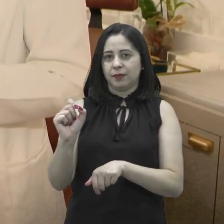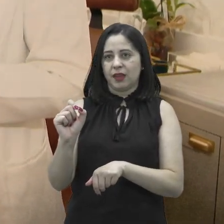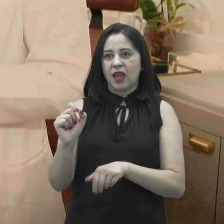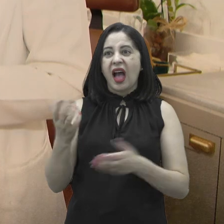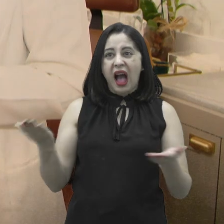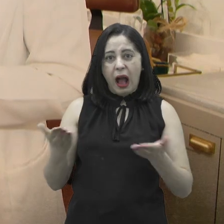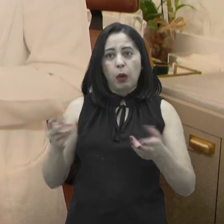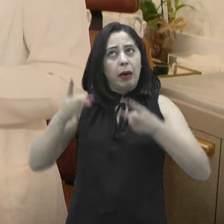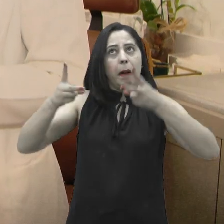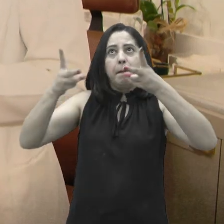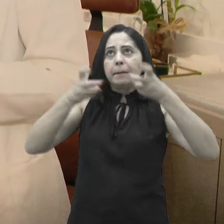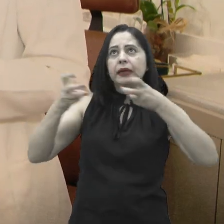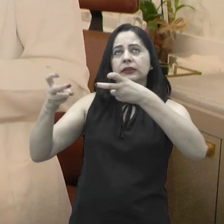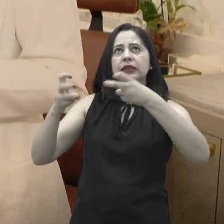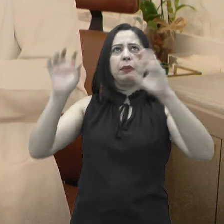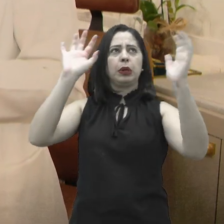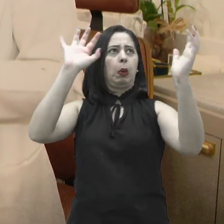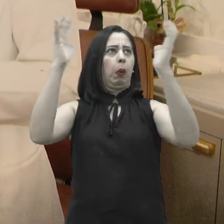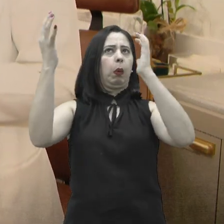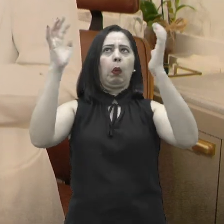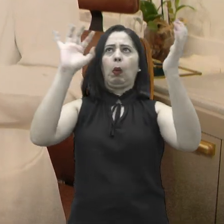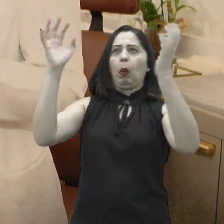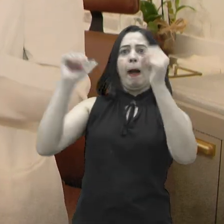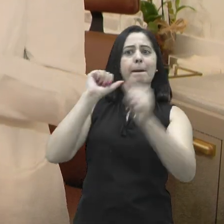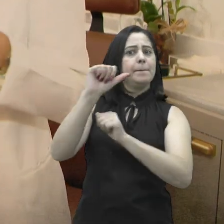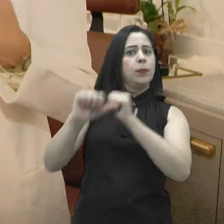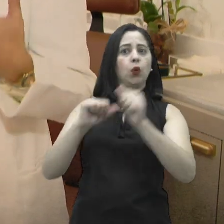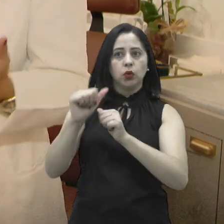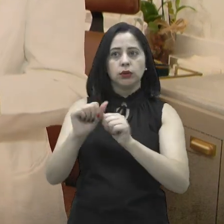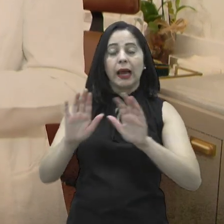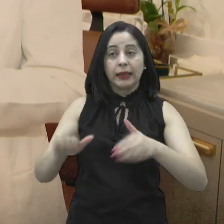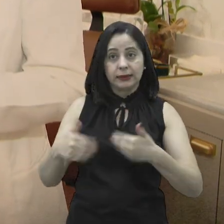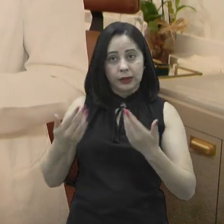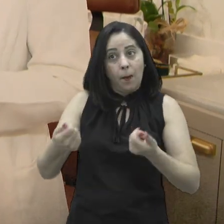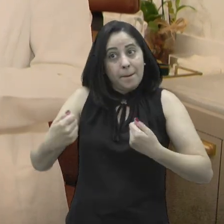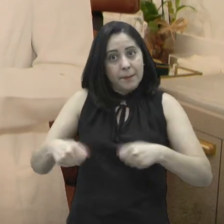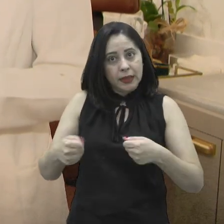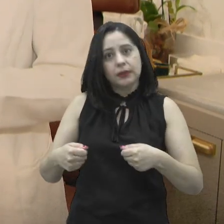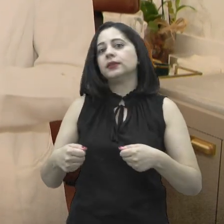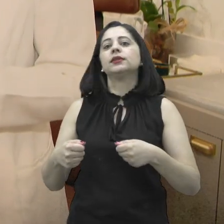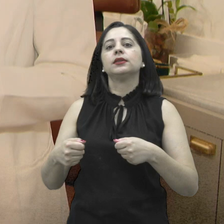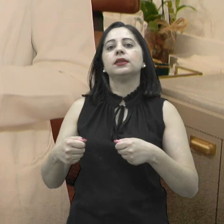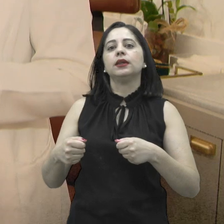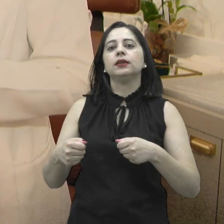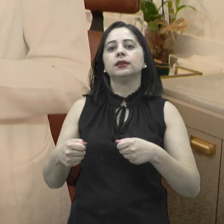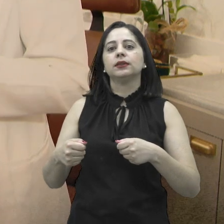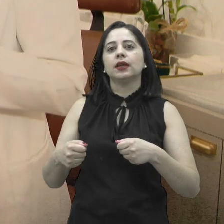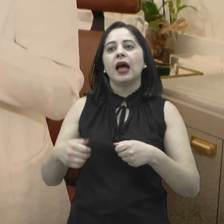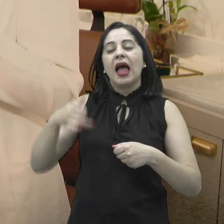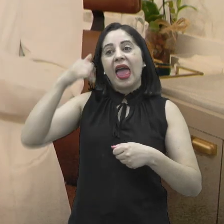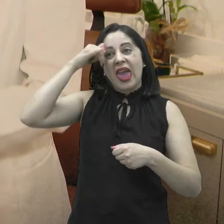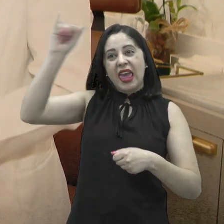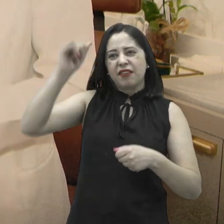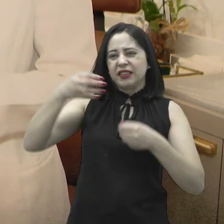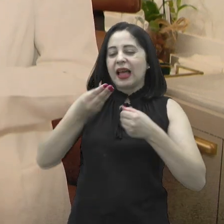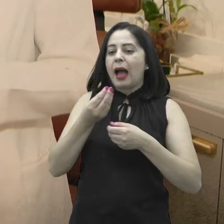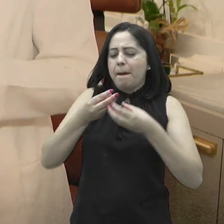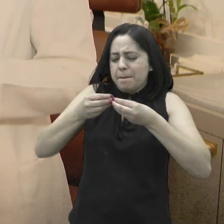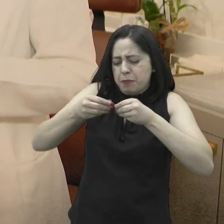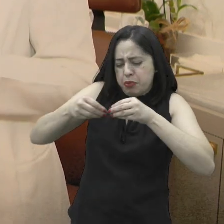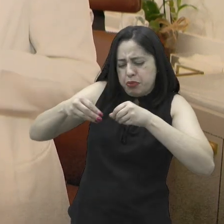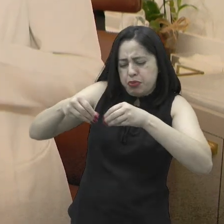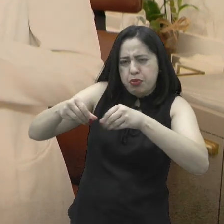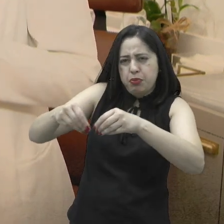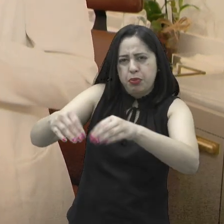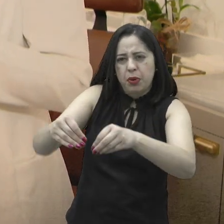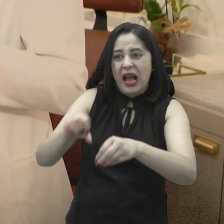mudanças climáticas ultimamente, né? Então, o mais importante é a gente ter um ambiente adequado, diminuir a quantidade de pó, de poeira. Se você